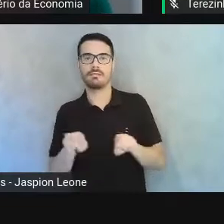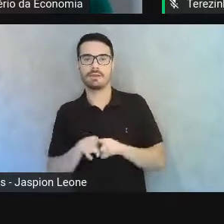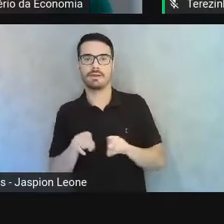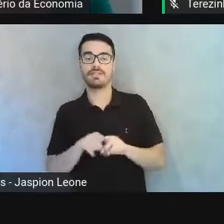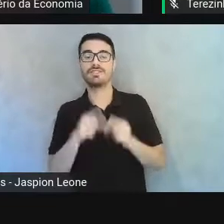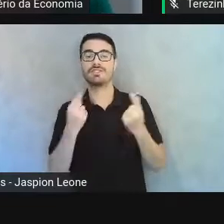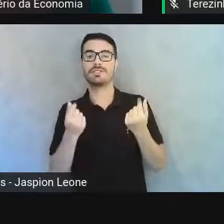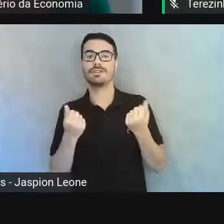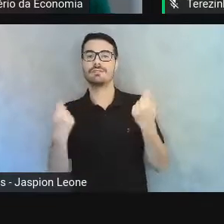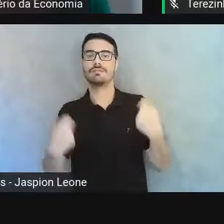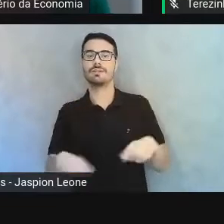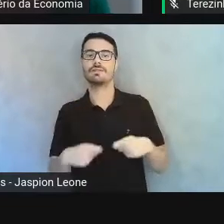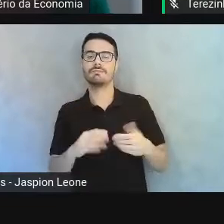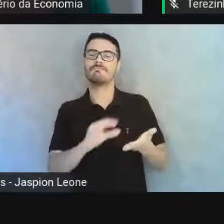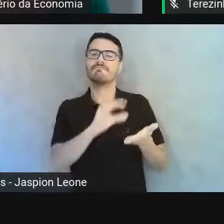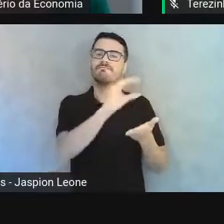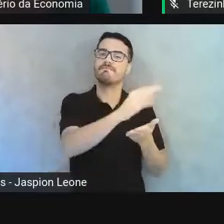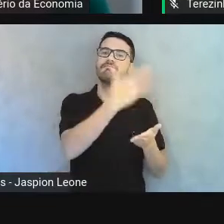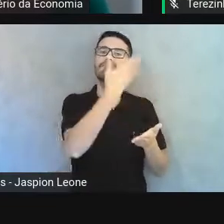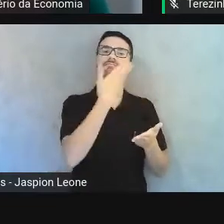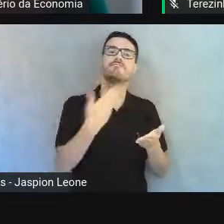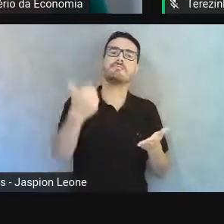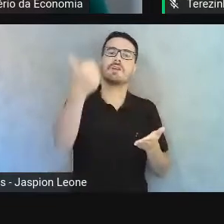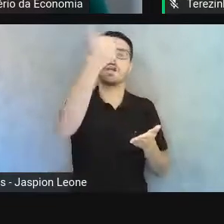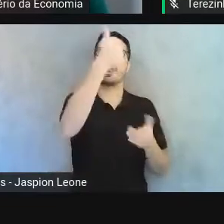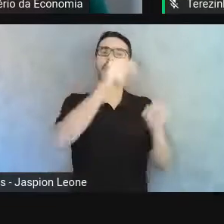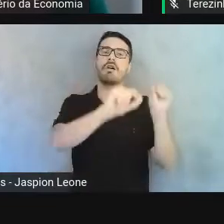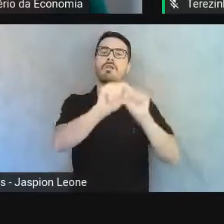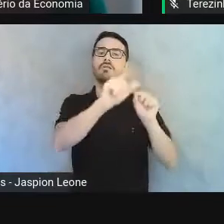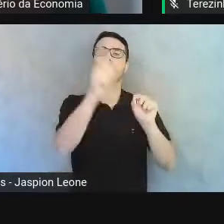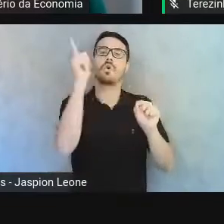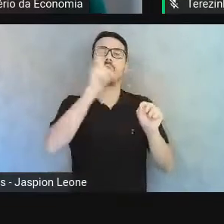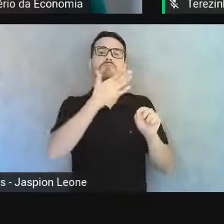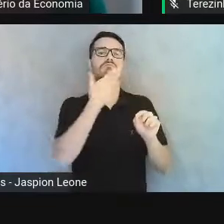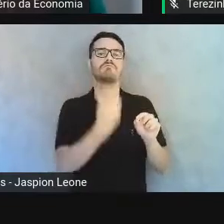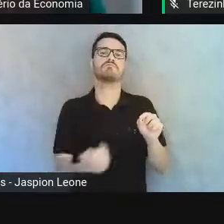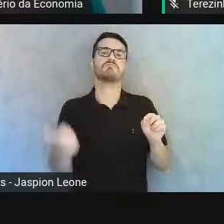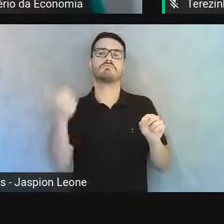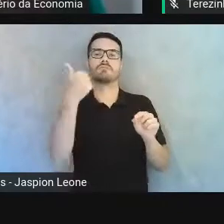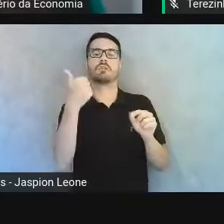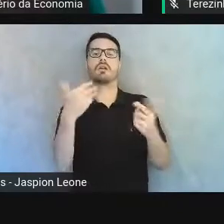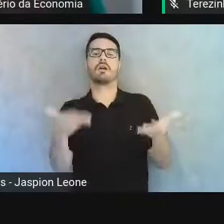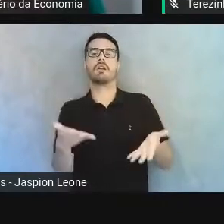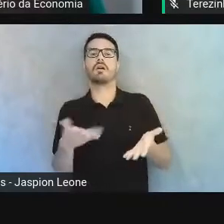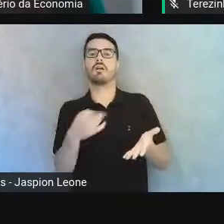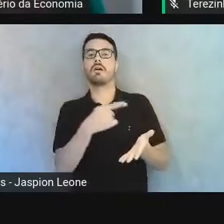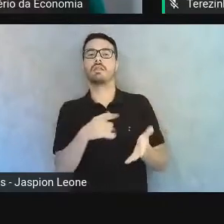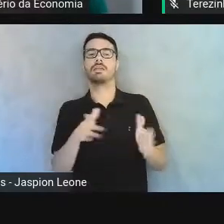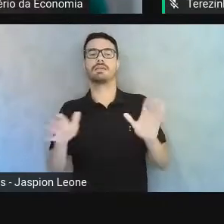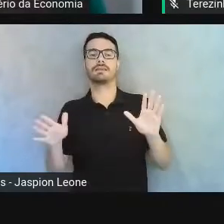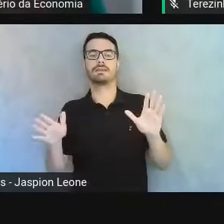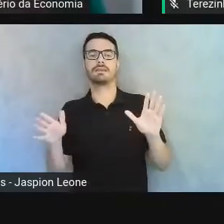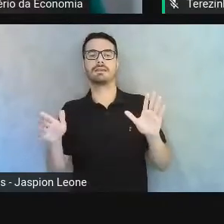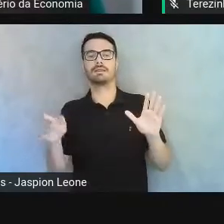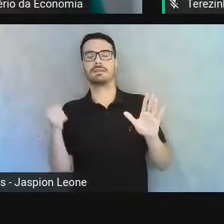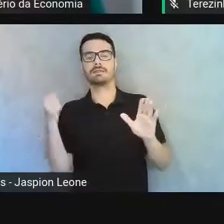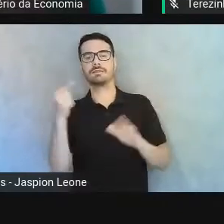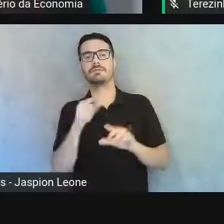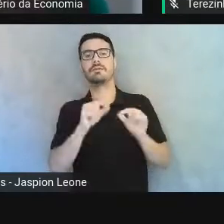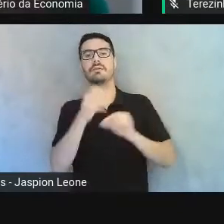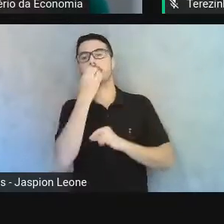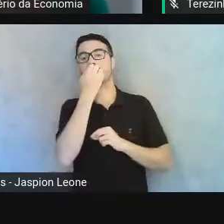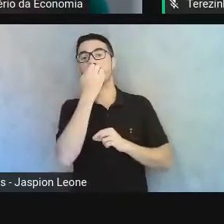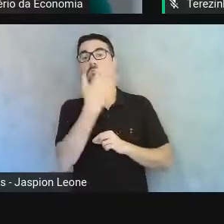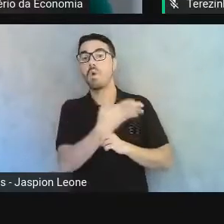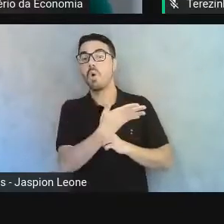recurso precisa ser alocado onde melhor gere frutos. E eu destacaria a riqueza nessa metodologia, que é o